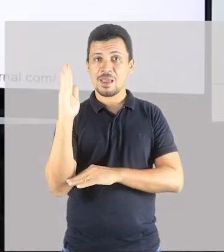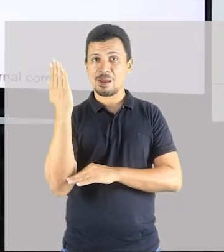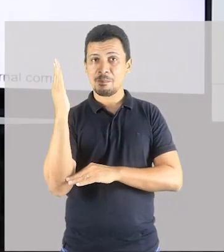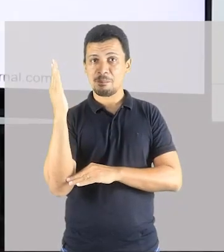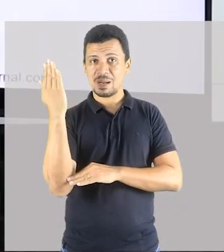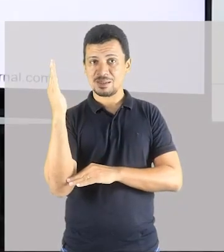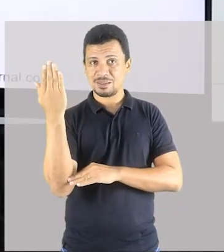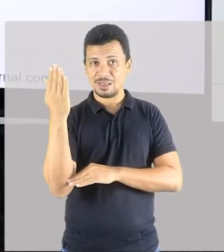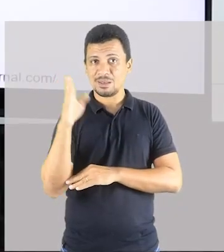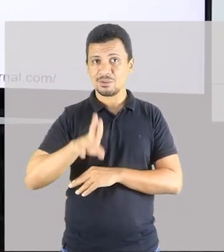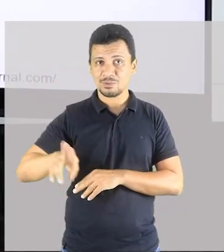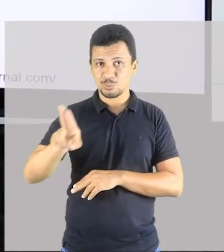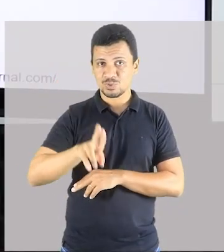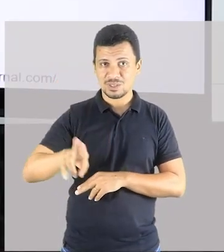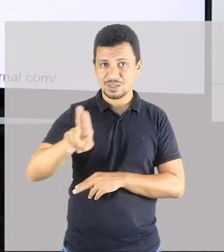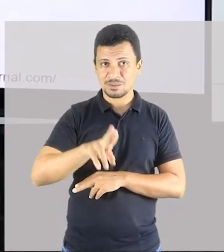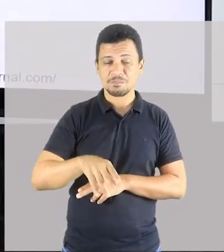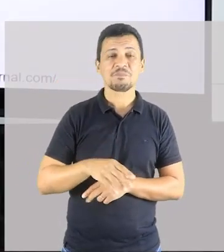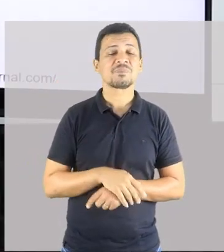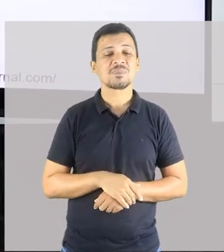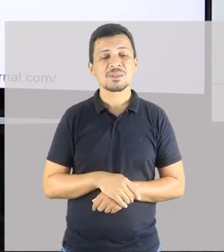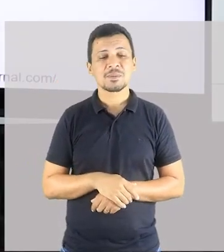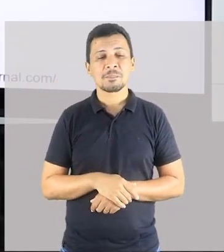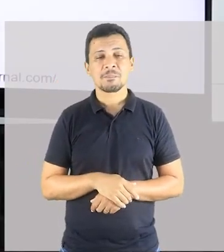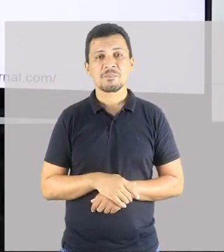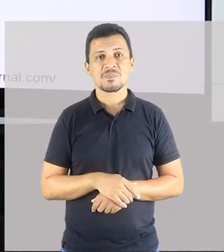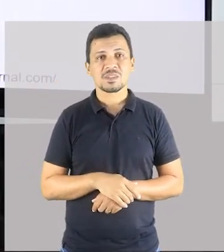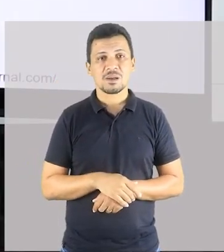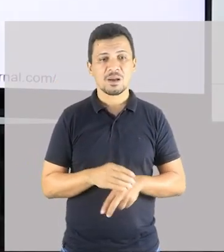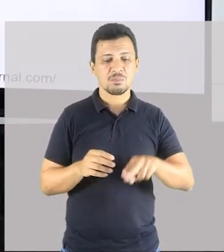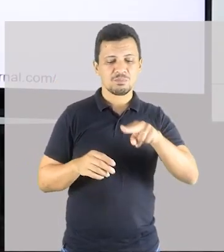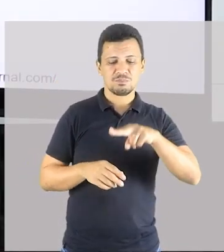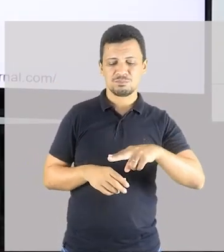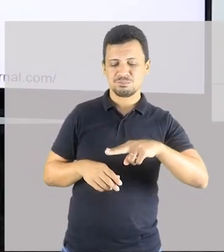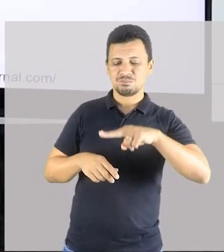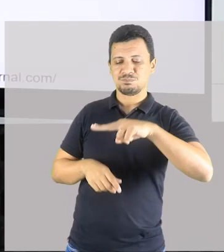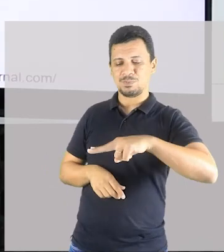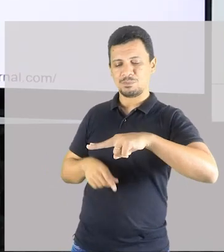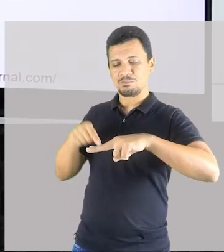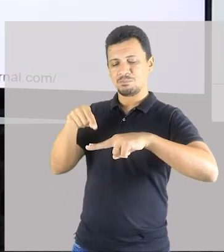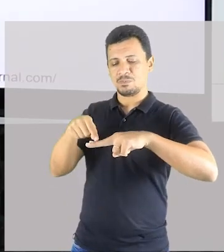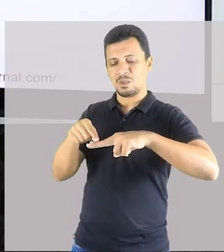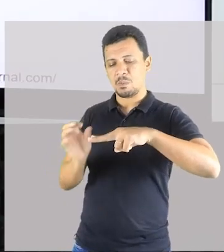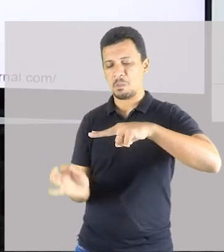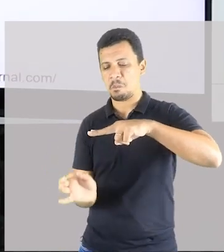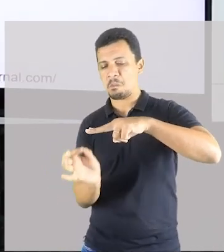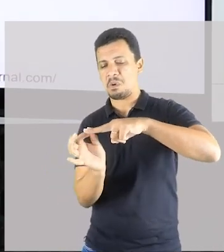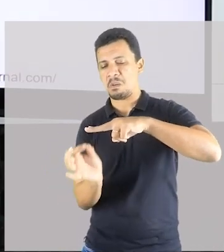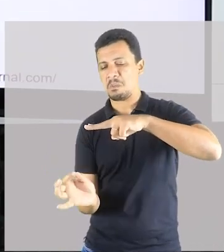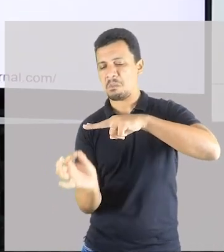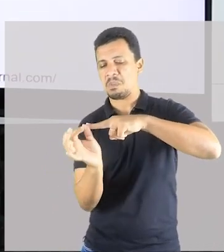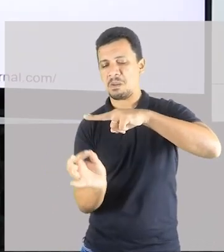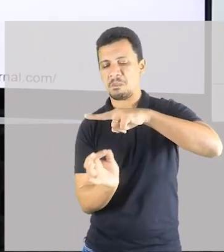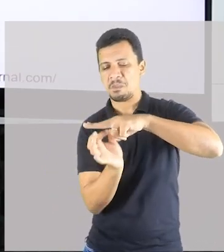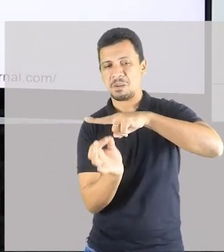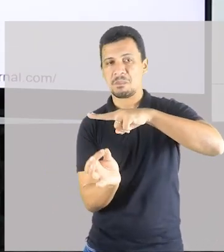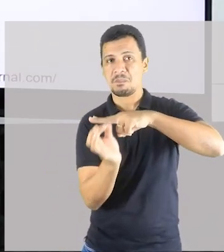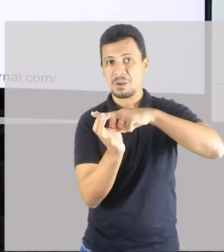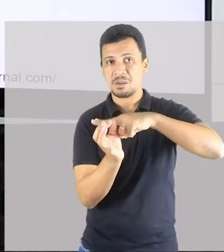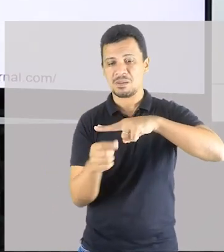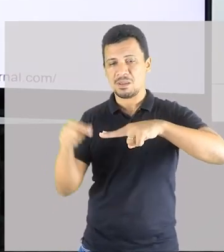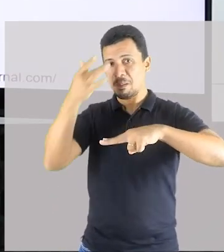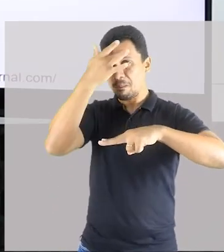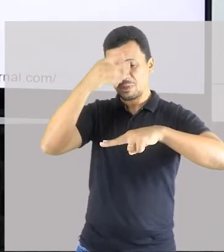madeira que é utilizada, tá, para anexar as rodas, em que o indivíduo fica em